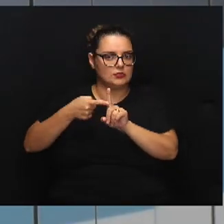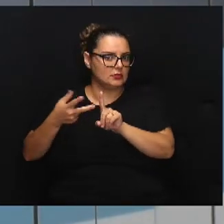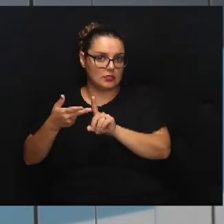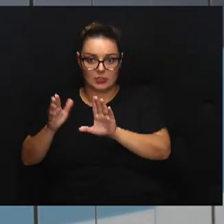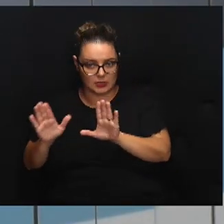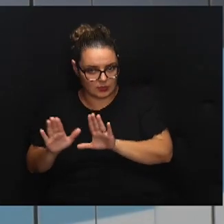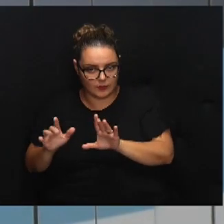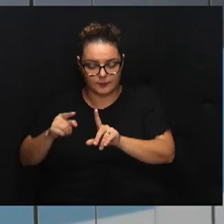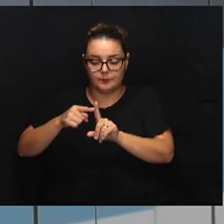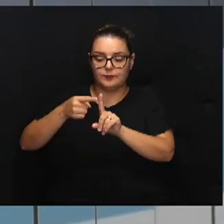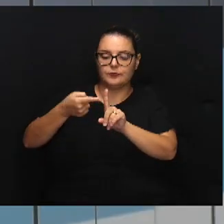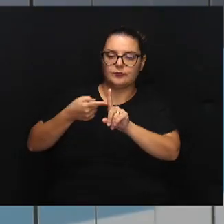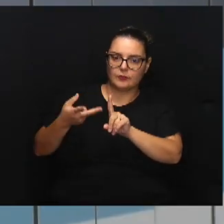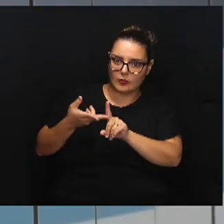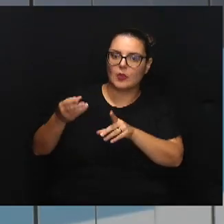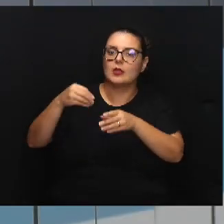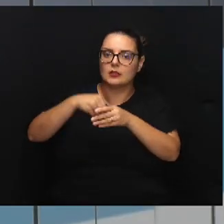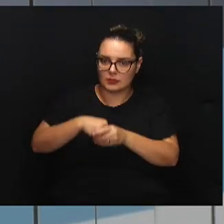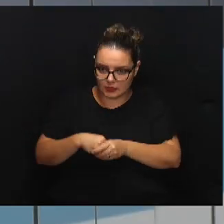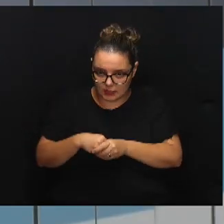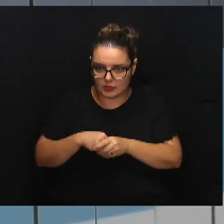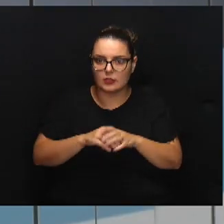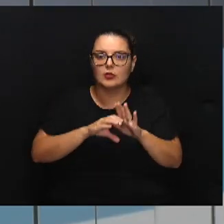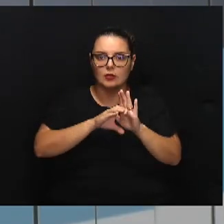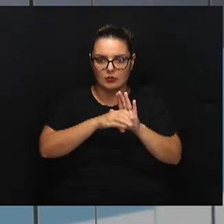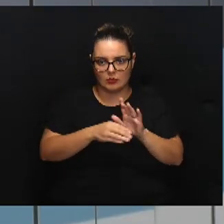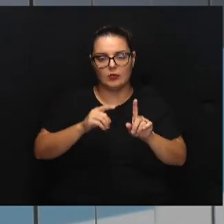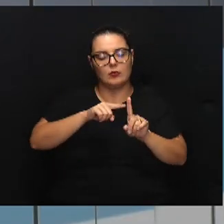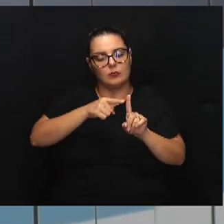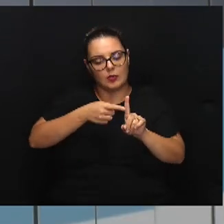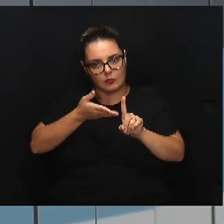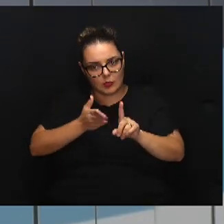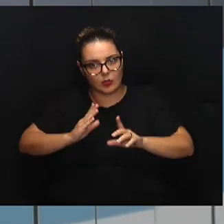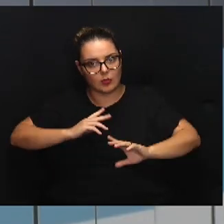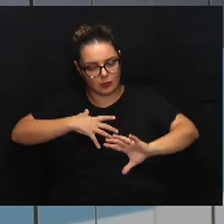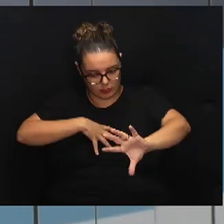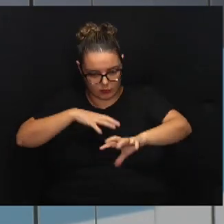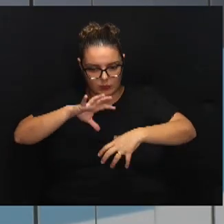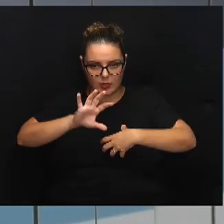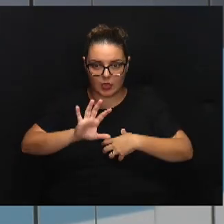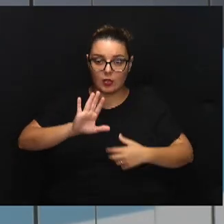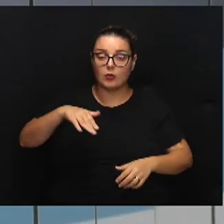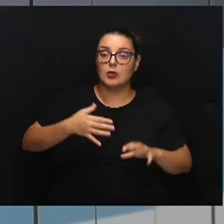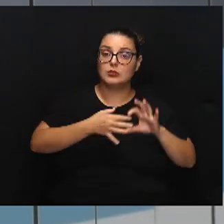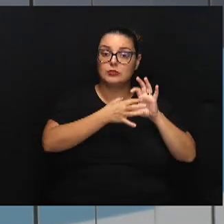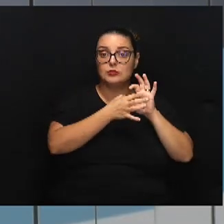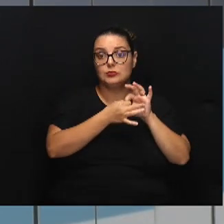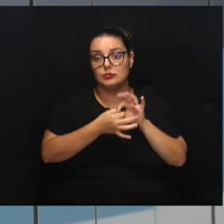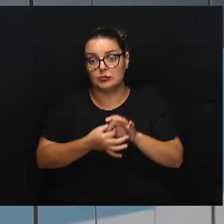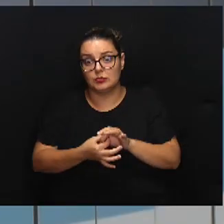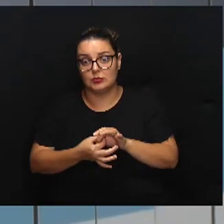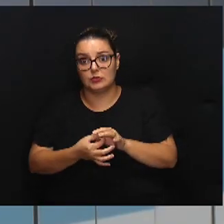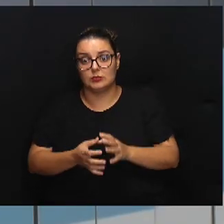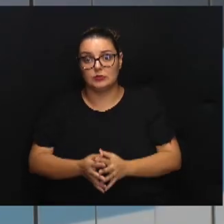cesariana, ela está dentro também do conceito de parto humanizado, quando, num contexto de